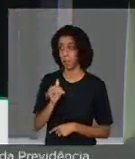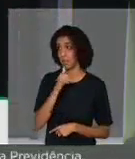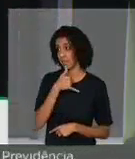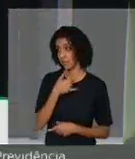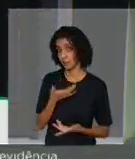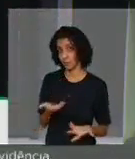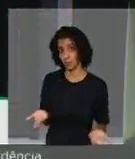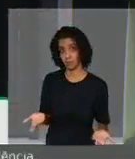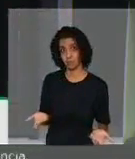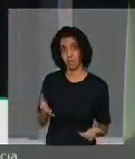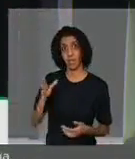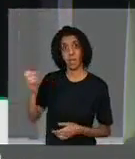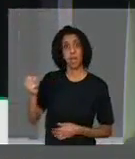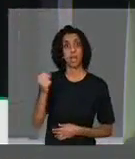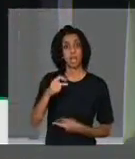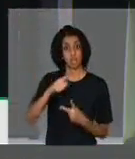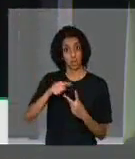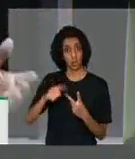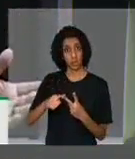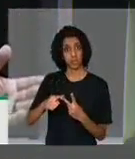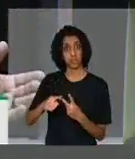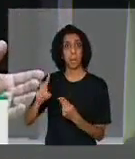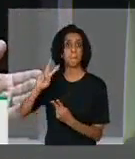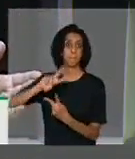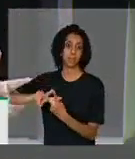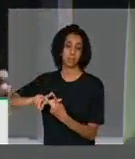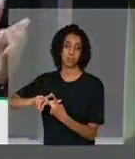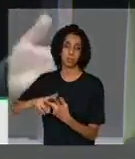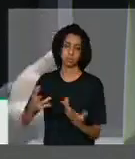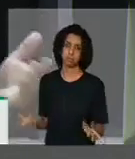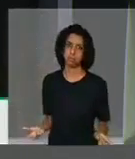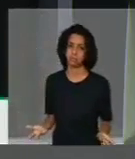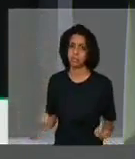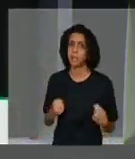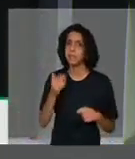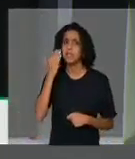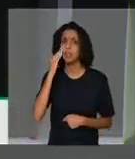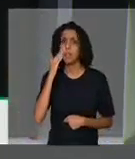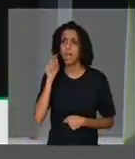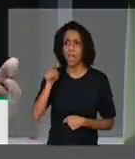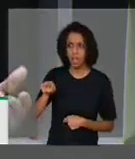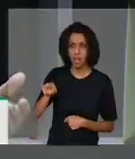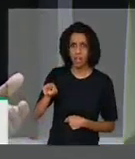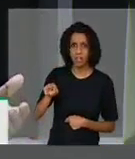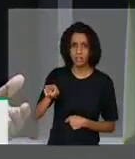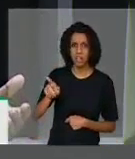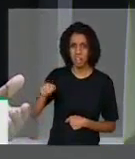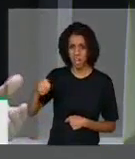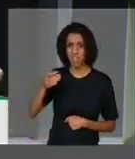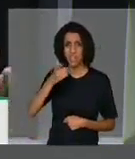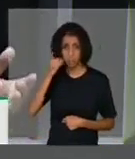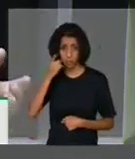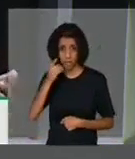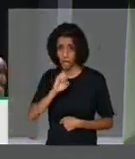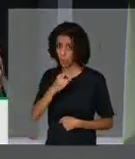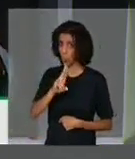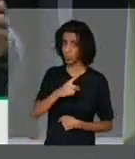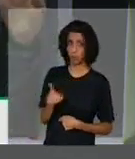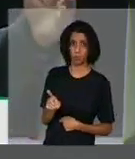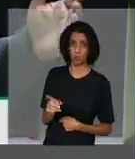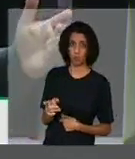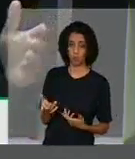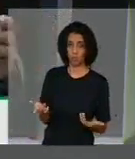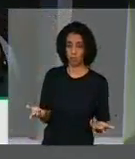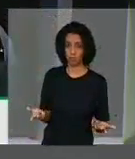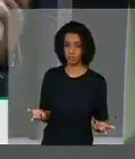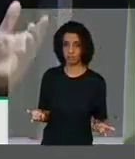dura, da prisão. Ora, nós tínhamos que definir isso, são ou não são deputados. Mas parece